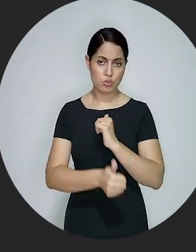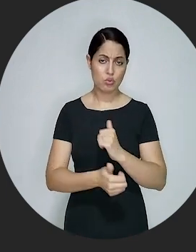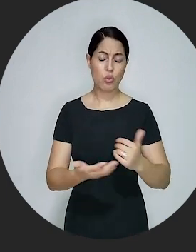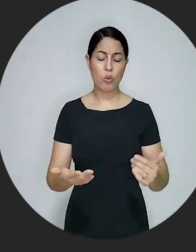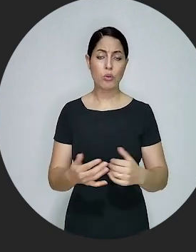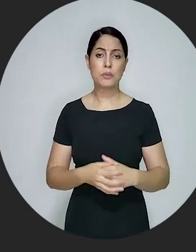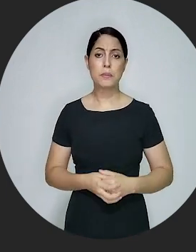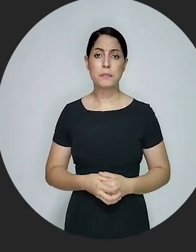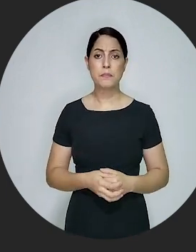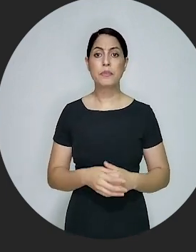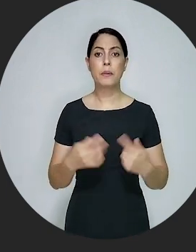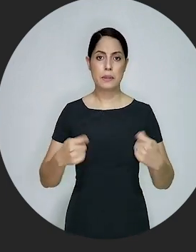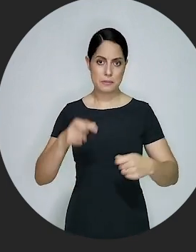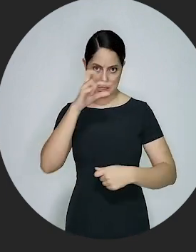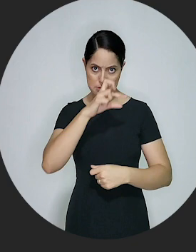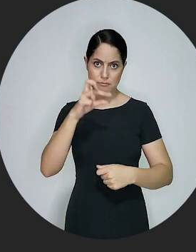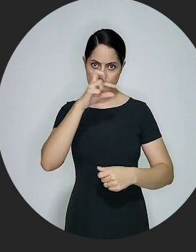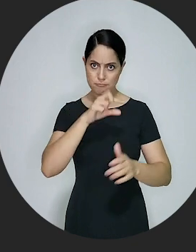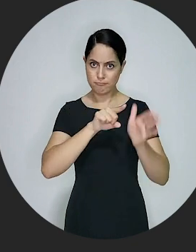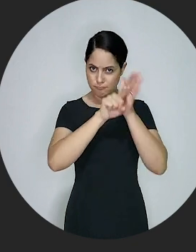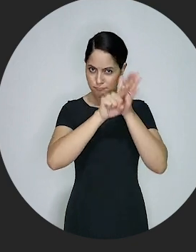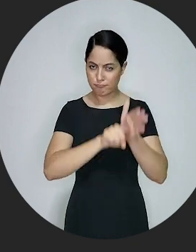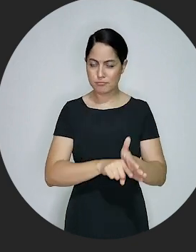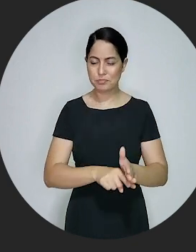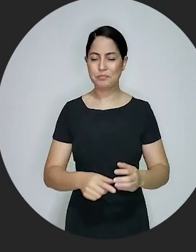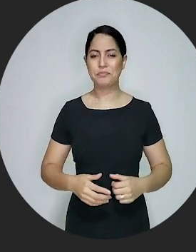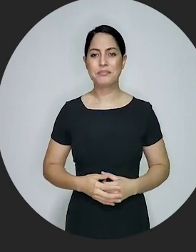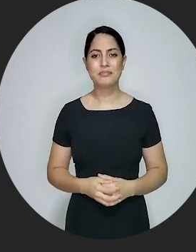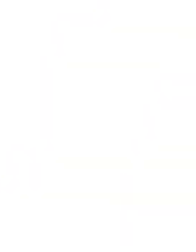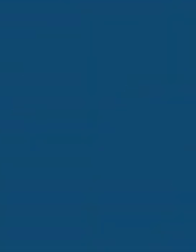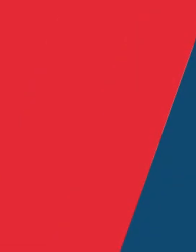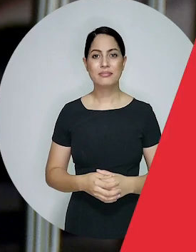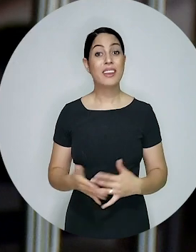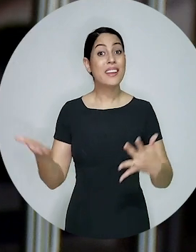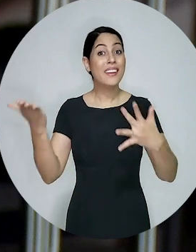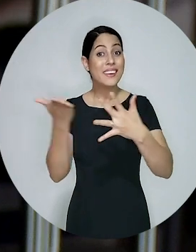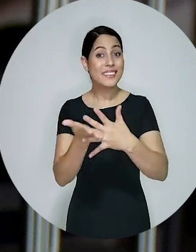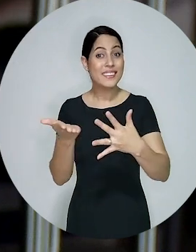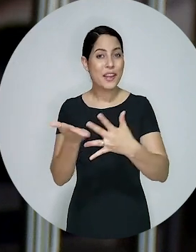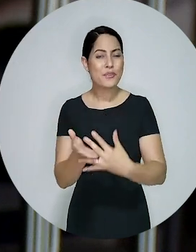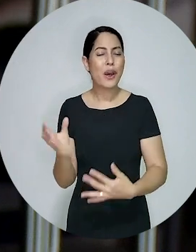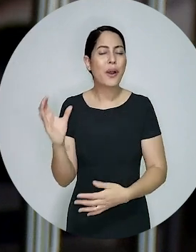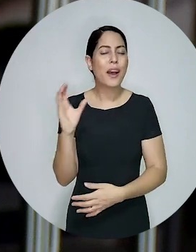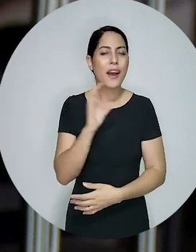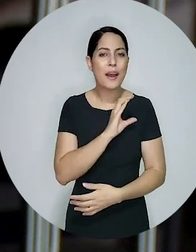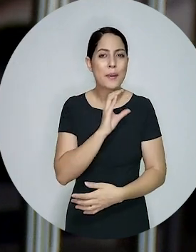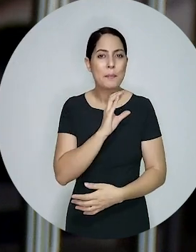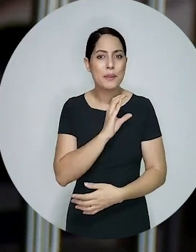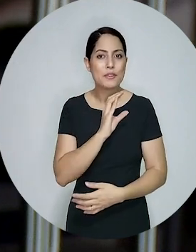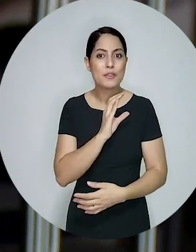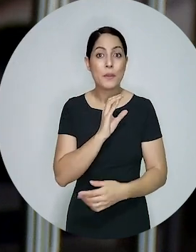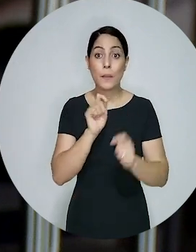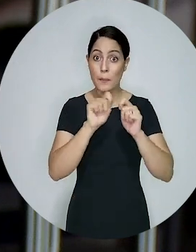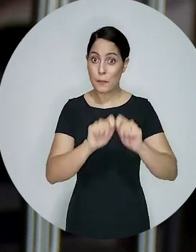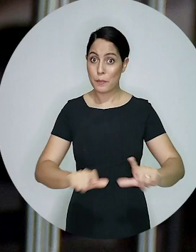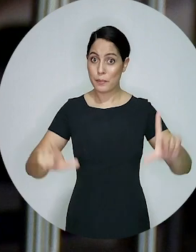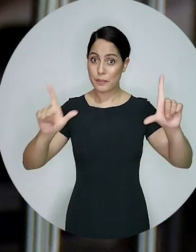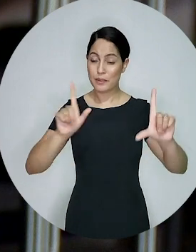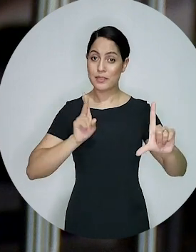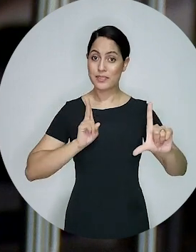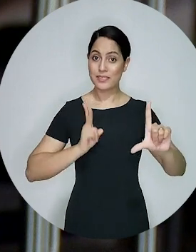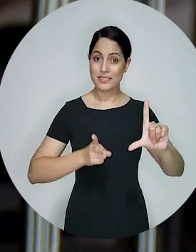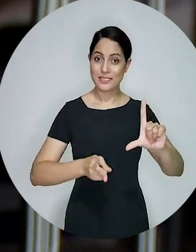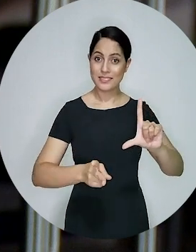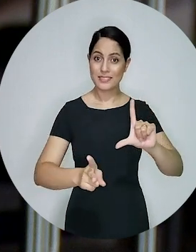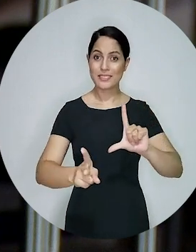e dentro de uma apertada fiscalização. Agora nós vamos para um breve intervalo e voltamos